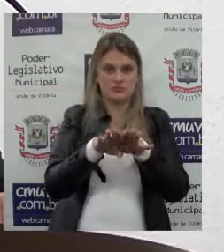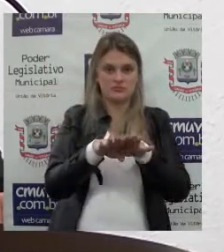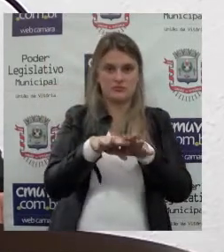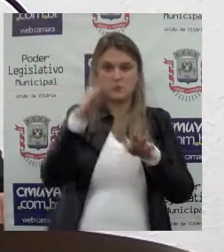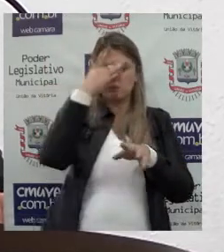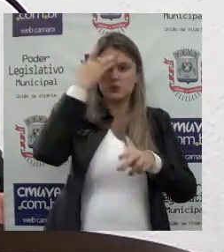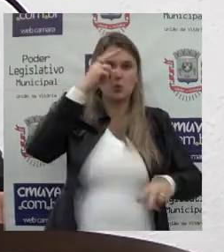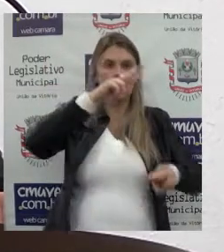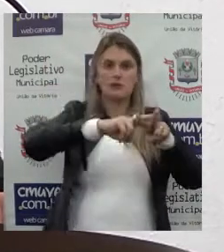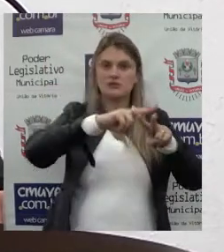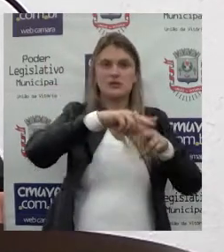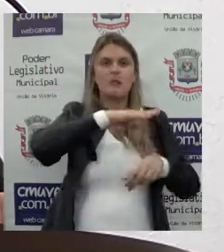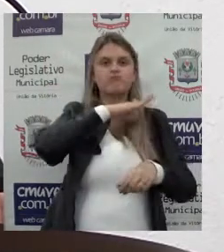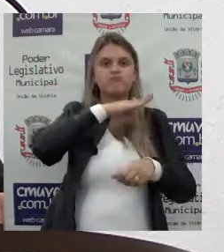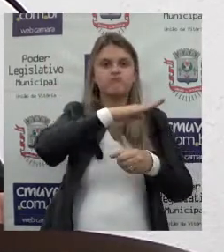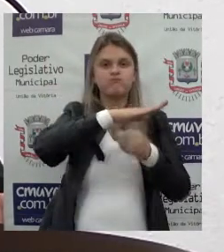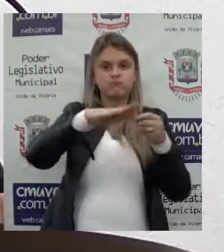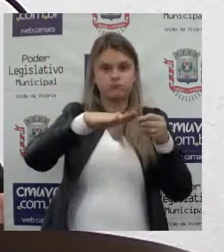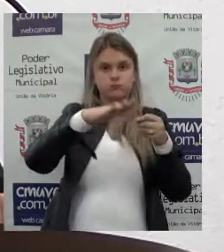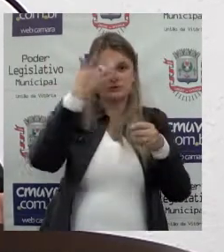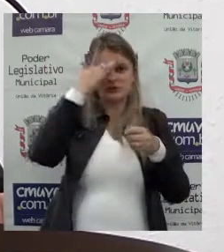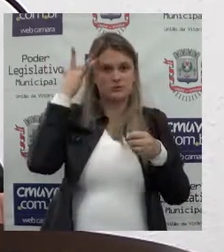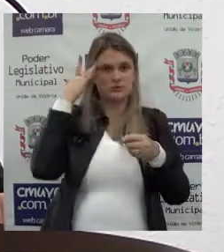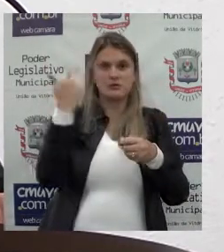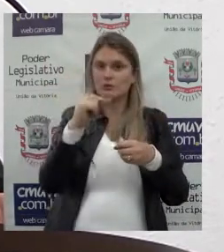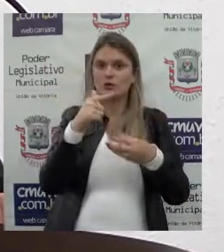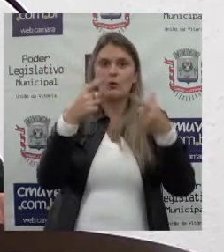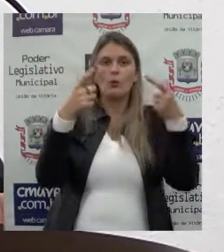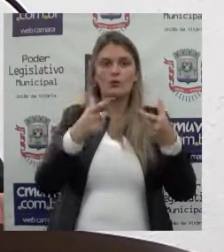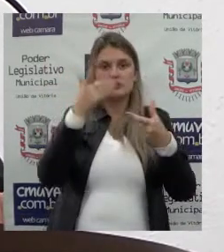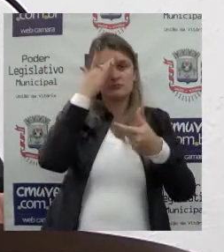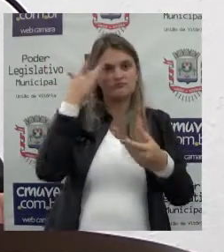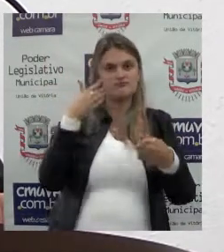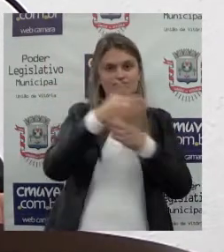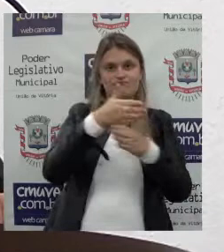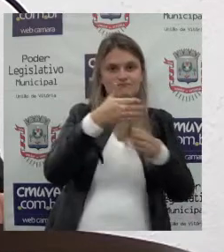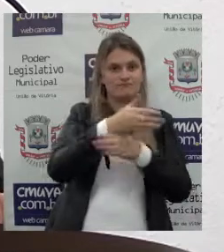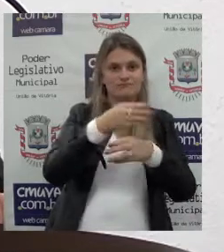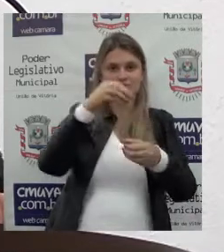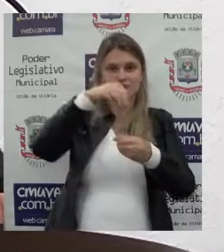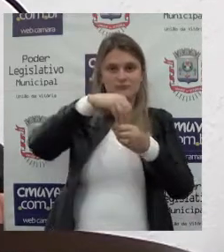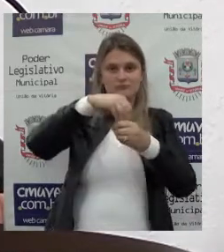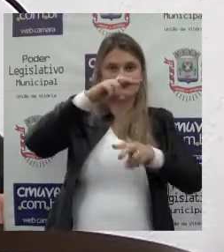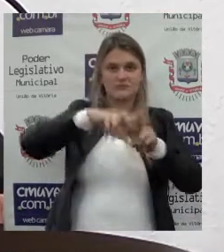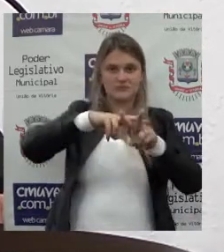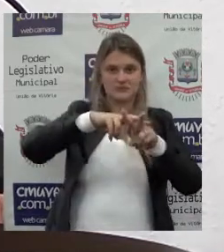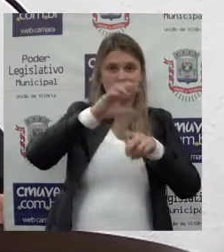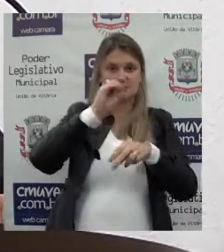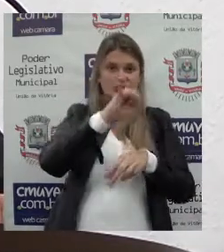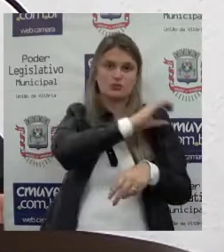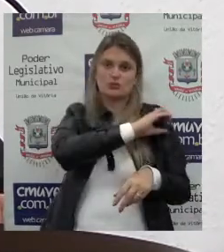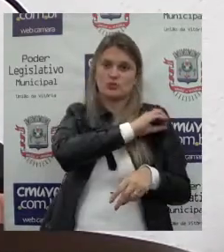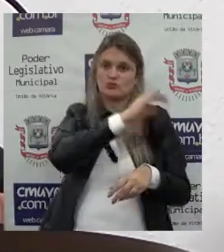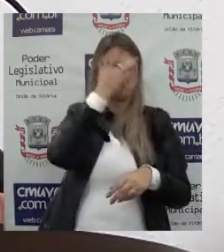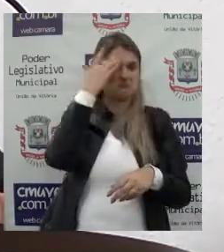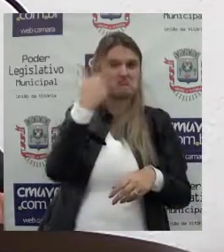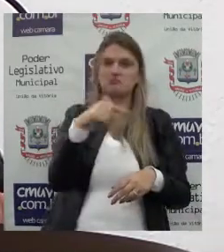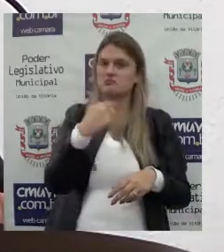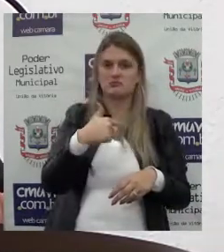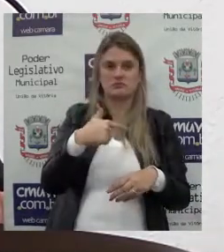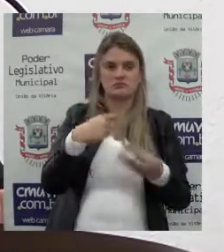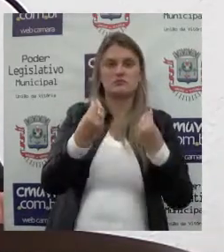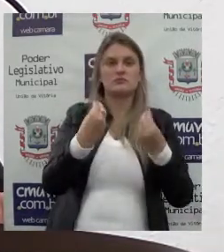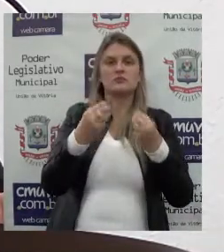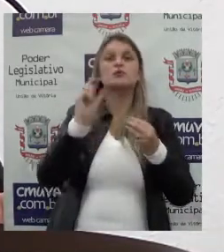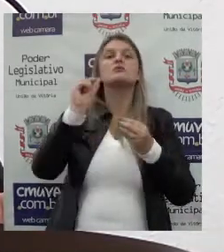também. Os nossos presídios estão superlotados. Não tem mais onde colocar nenhuma pessoa hoje, praticamente. Se colocar número